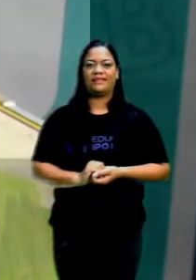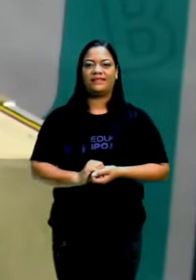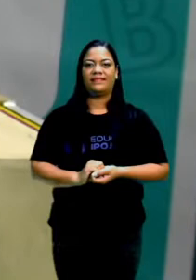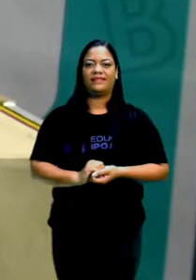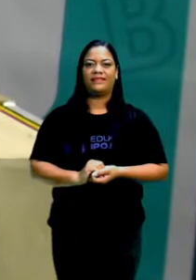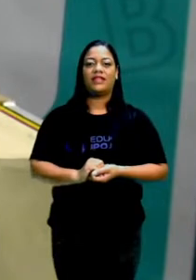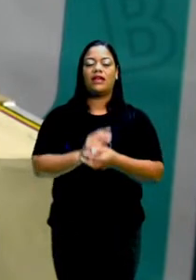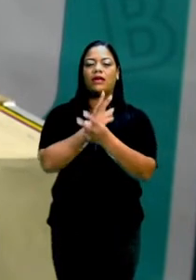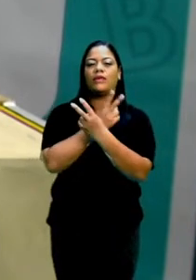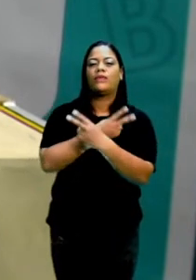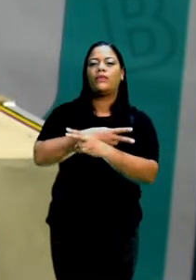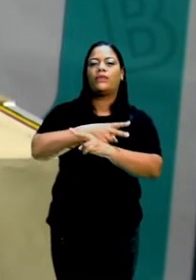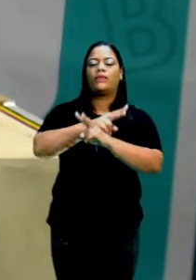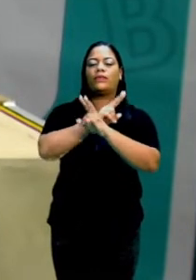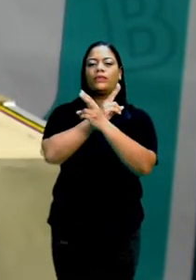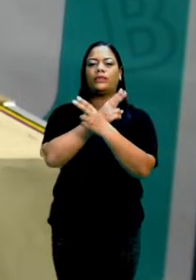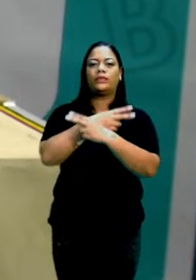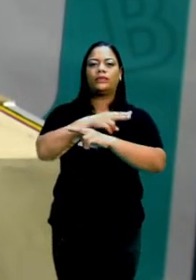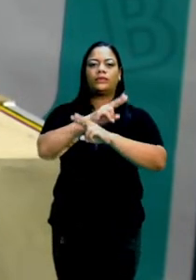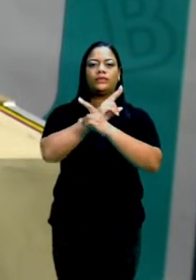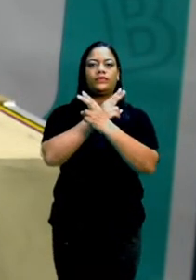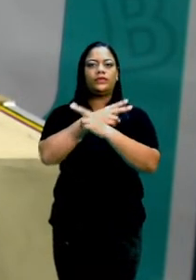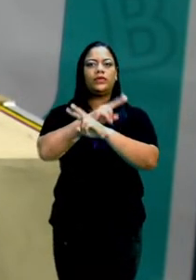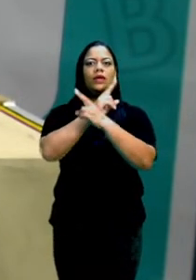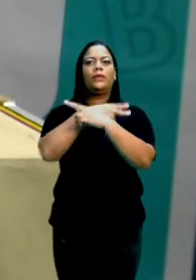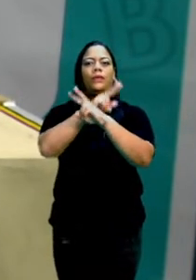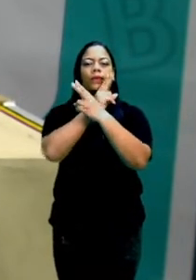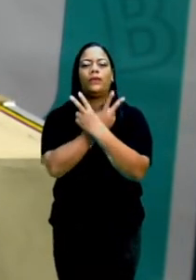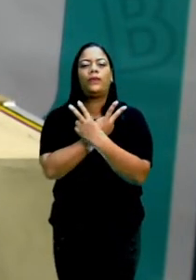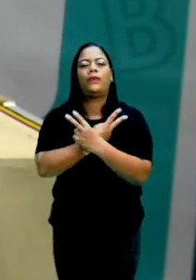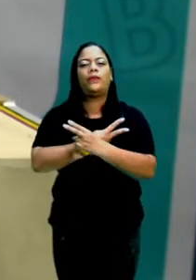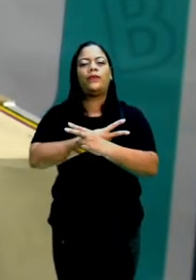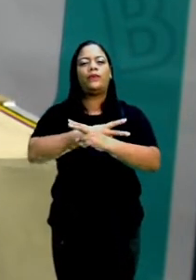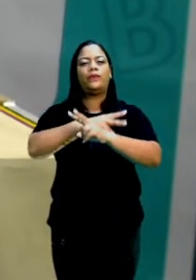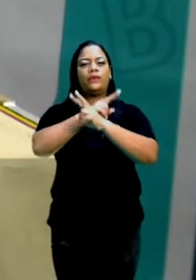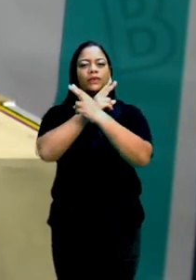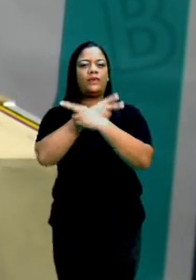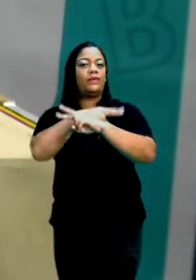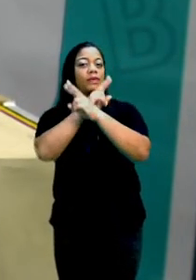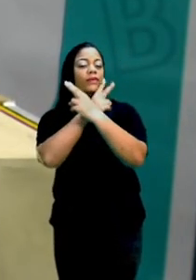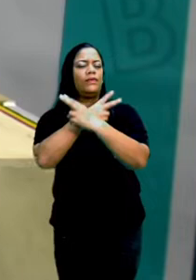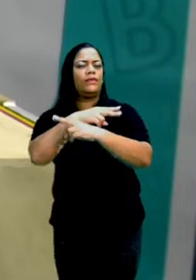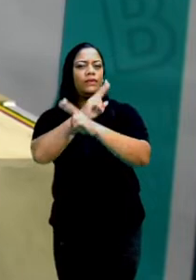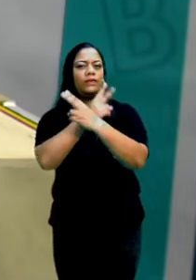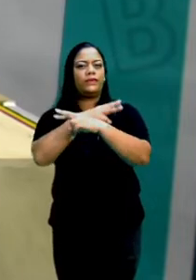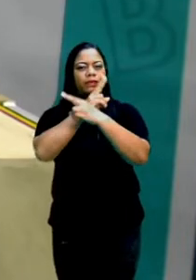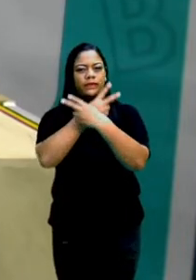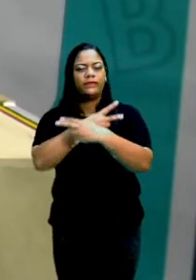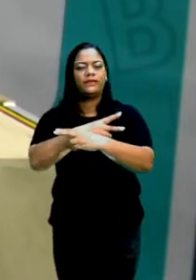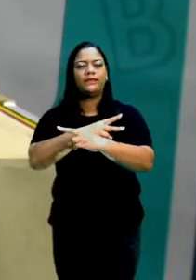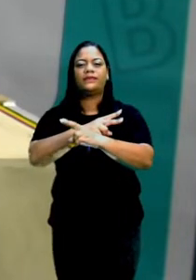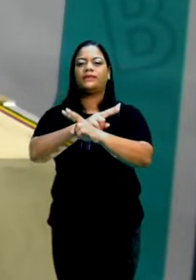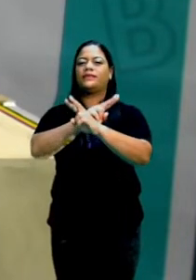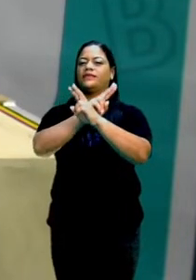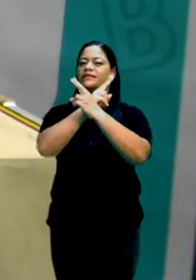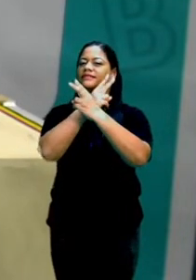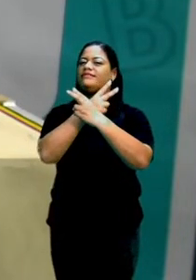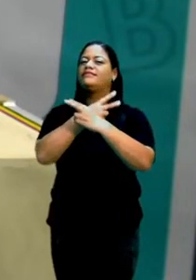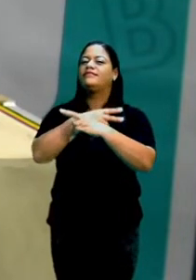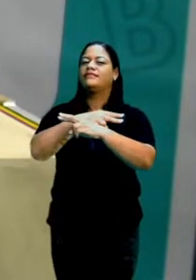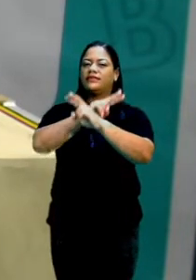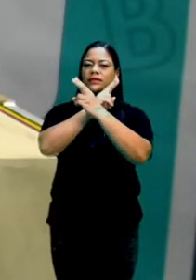E o vento soprou com mais força, muita força, muita força. E o